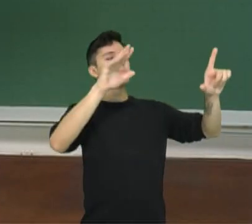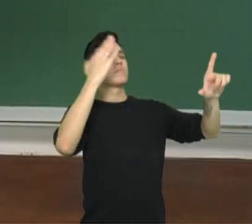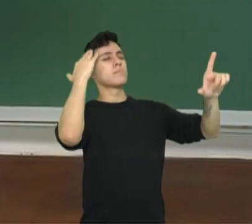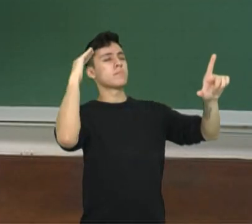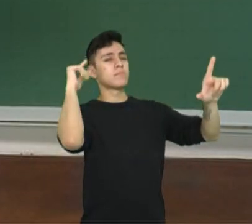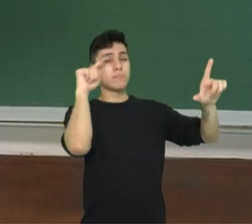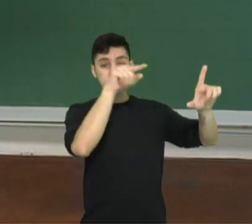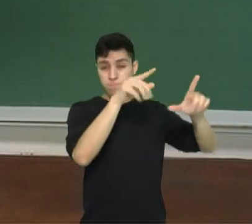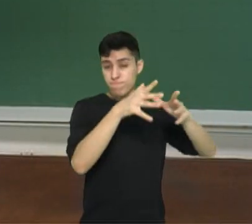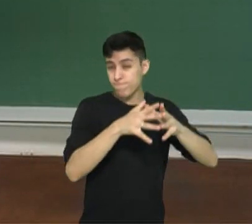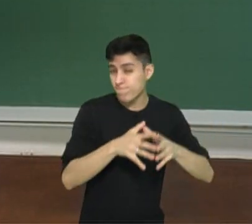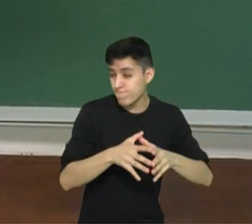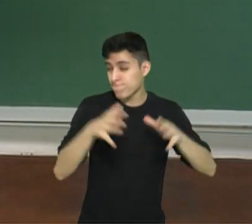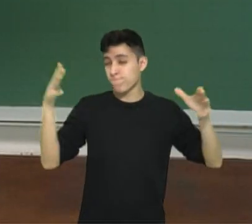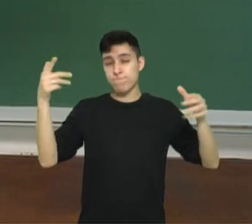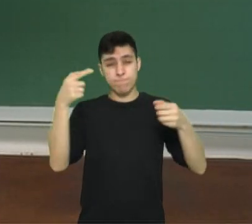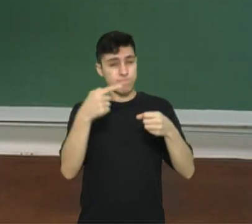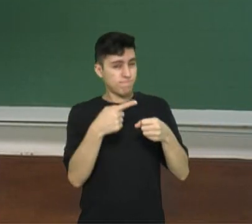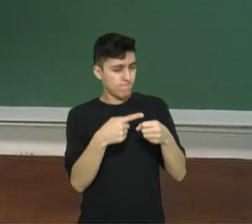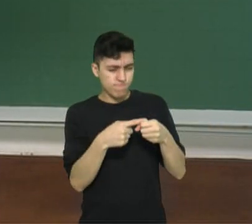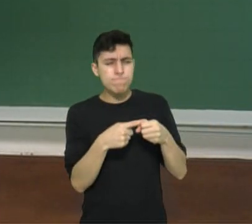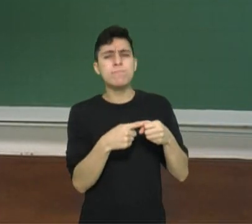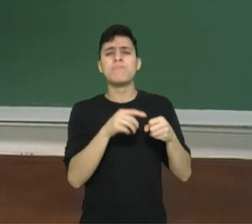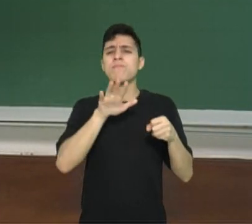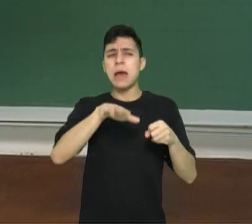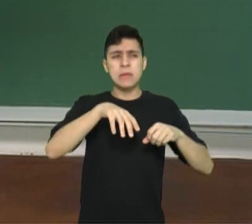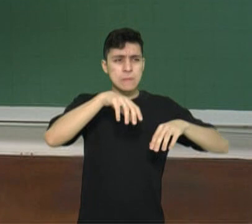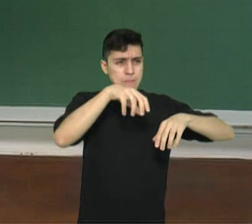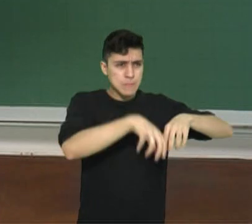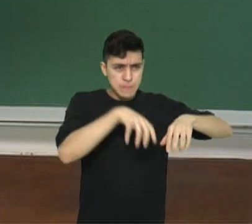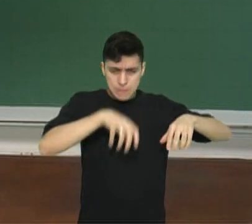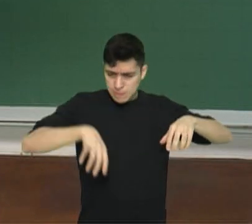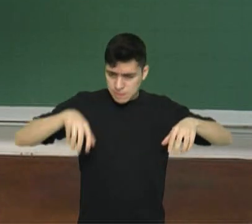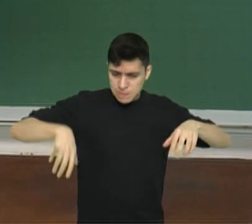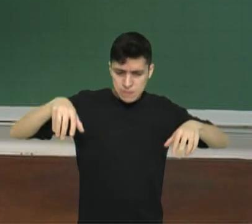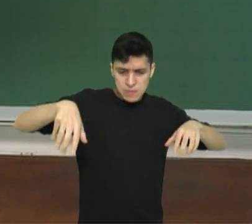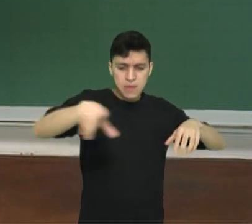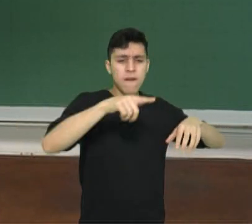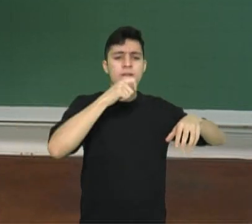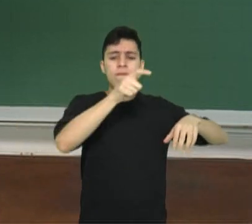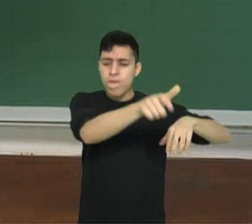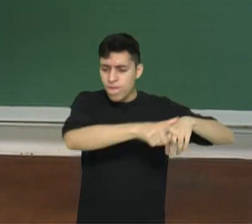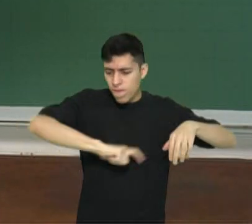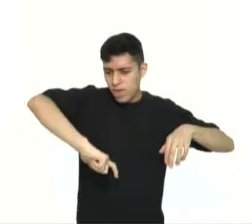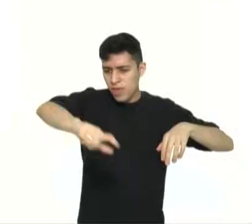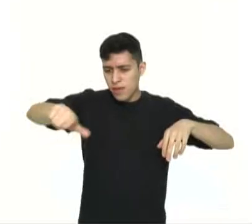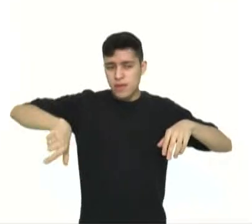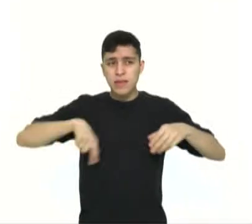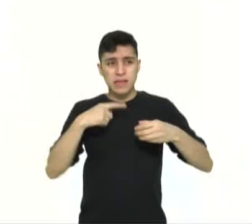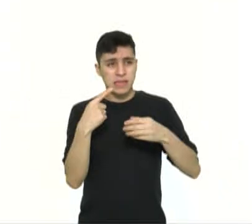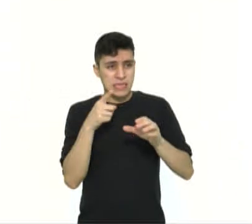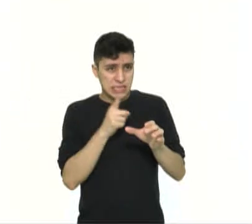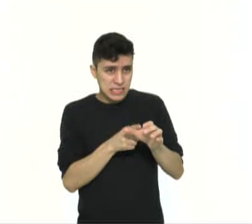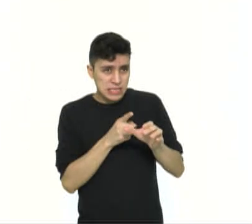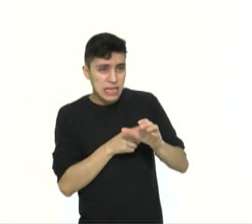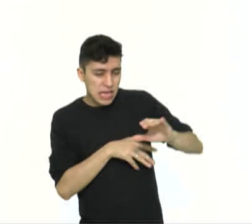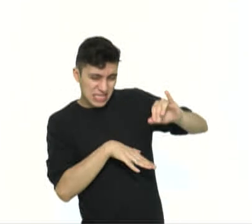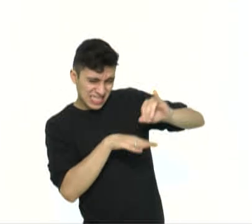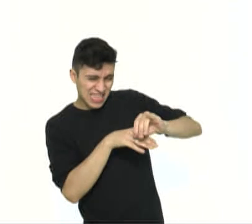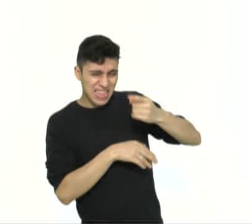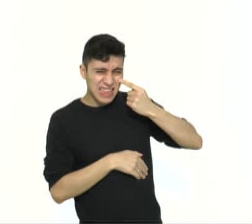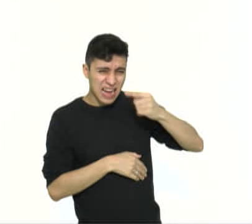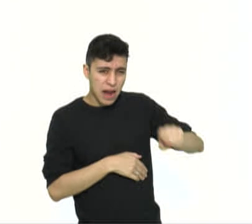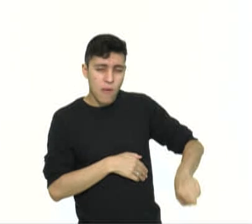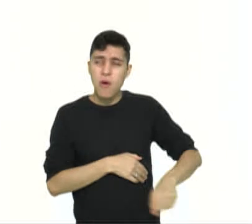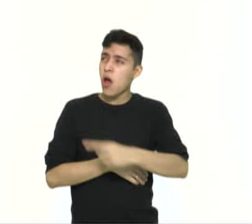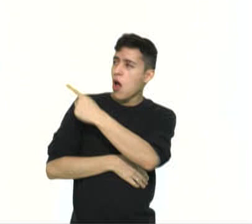grande império, uma cidade, né, extremamente organizada. Aqui é a cidade de Tenochtitlán, que era a cidade central, né,